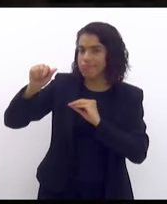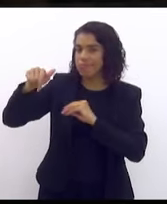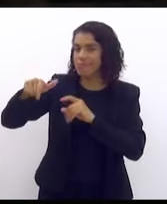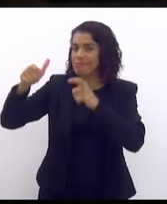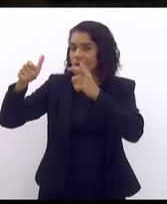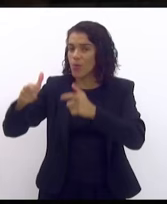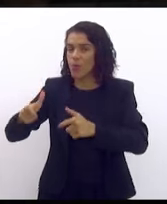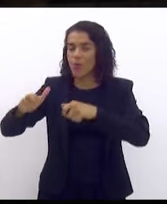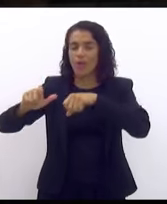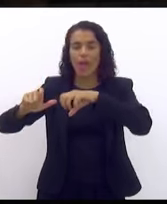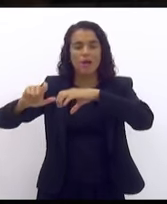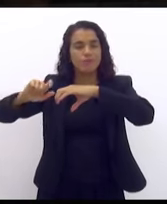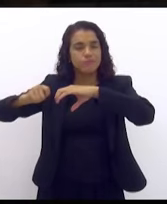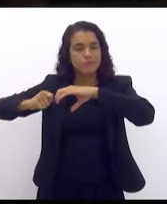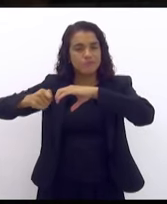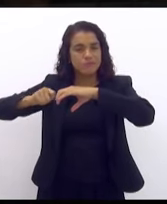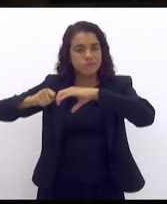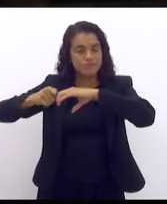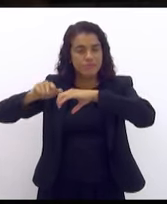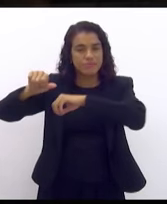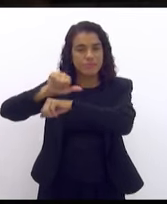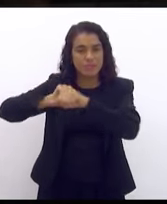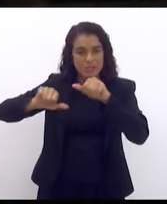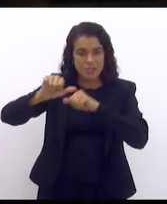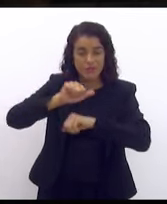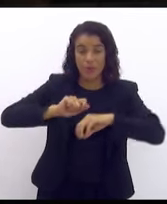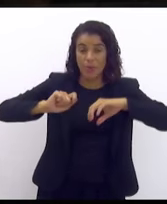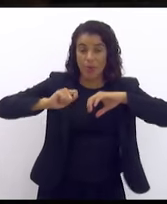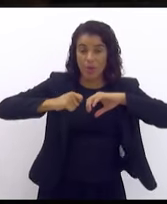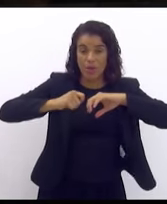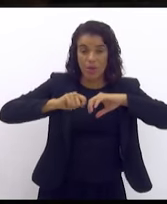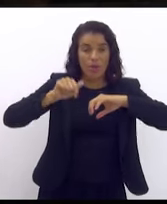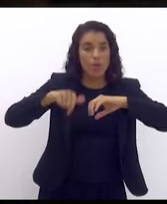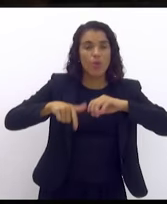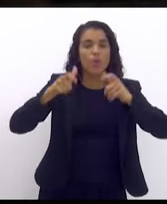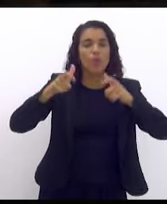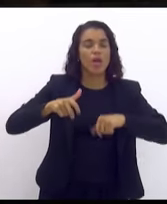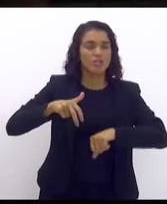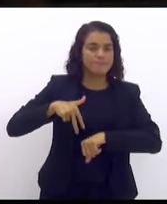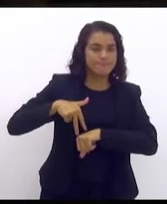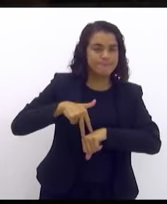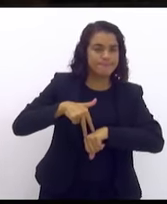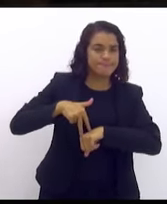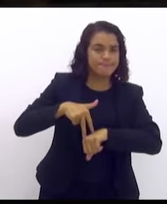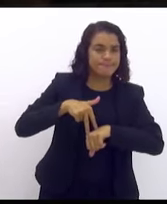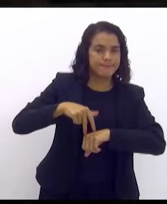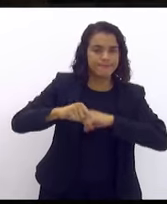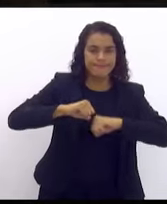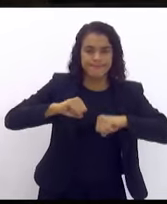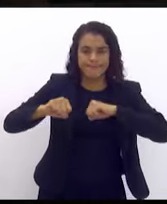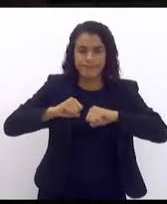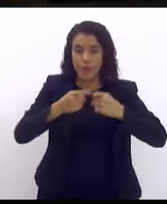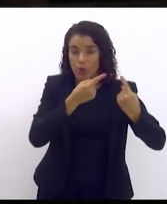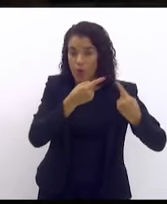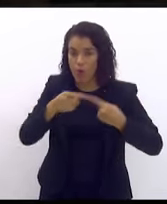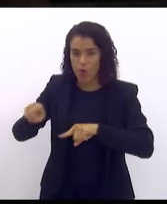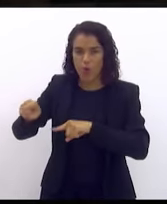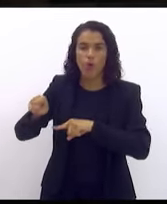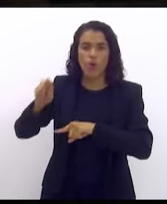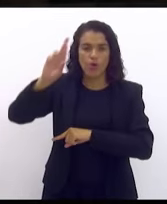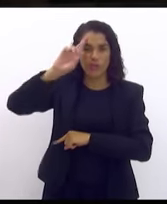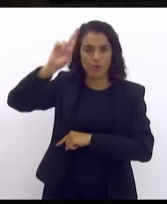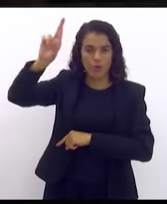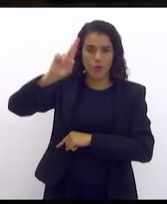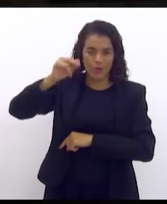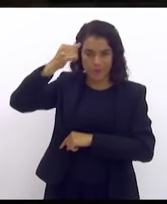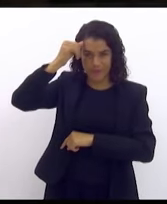Quilombos transformar o quilombo em Polo de resistência contra os senhores naquela época não só